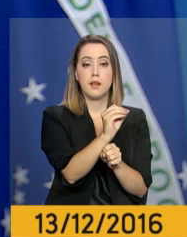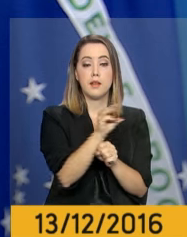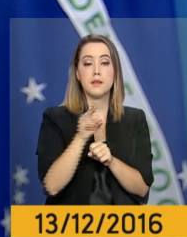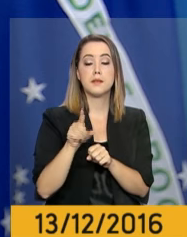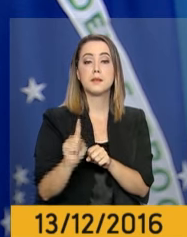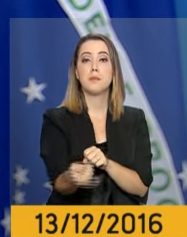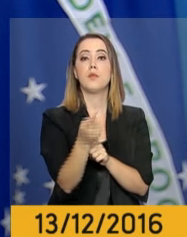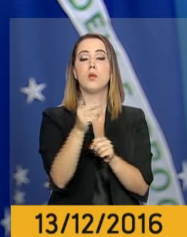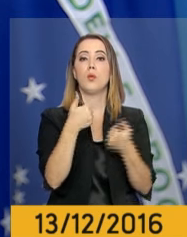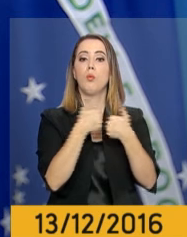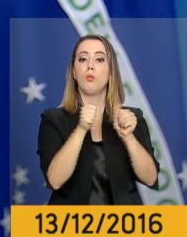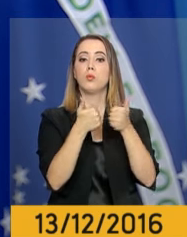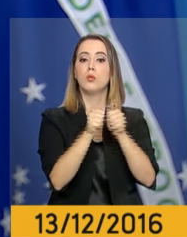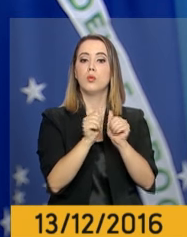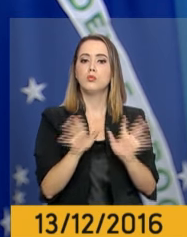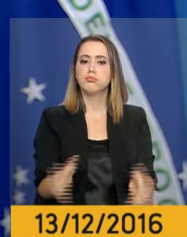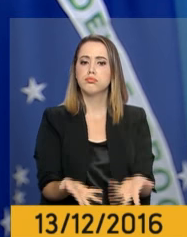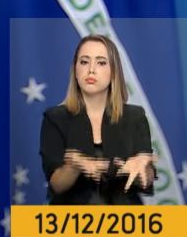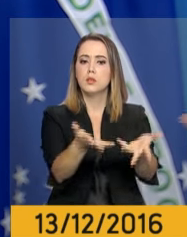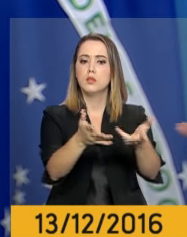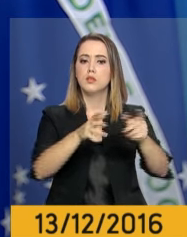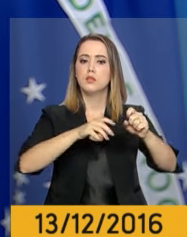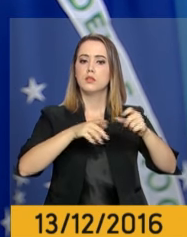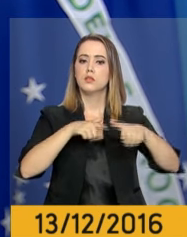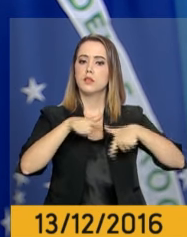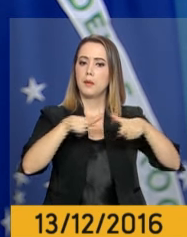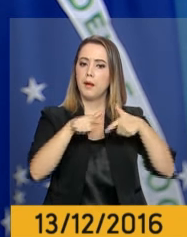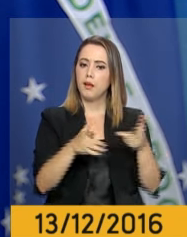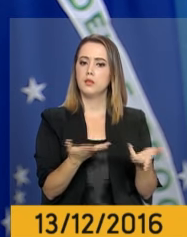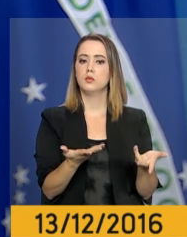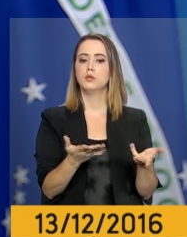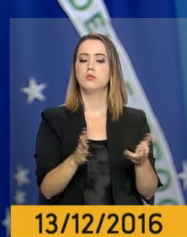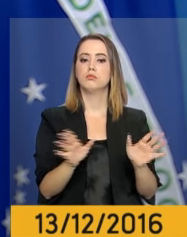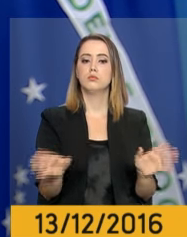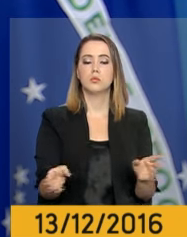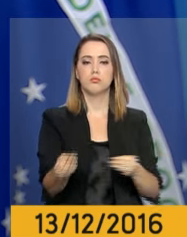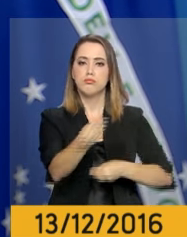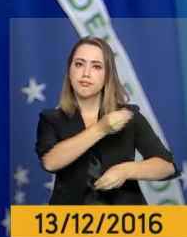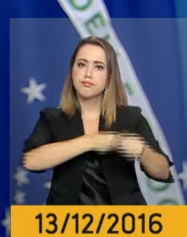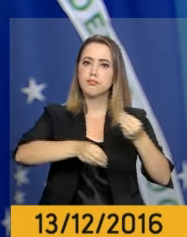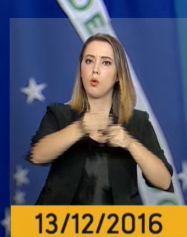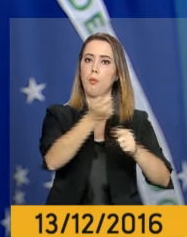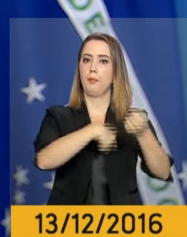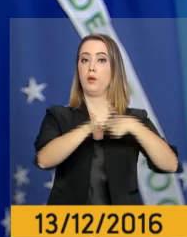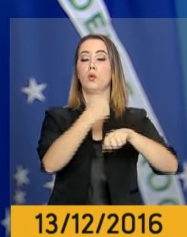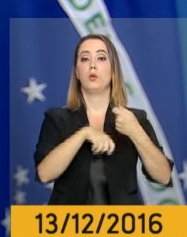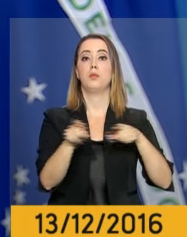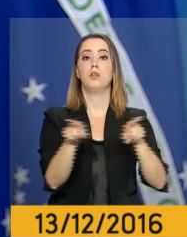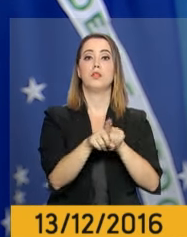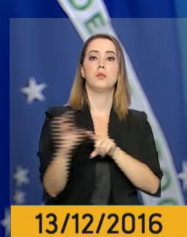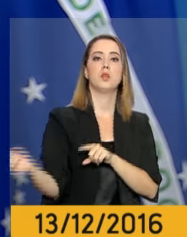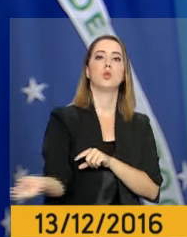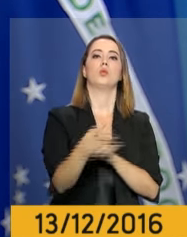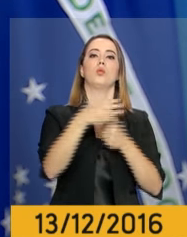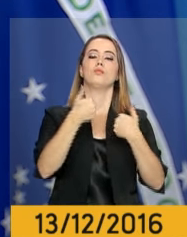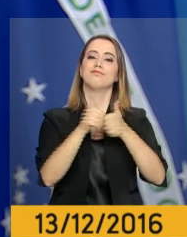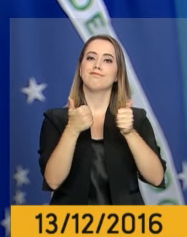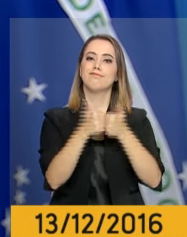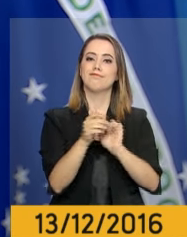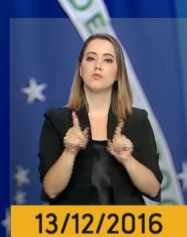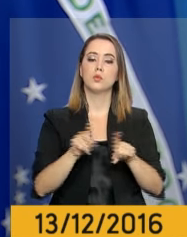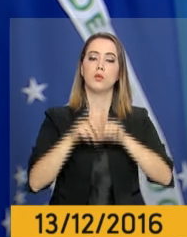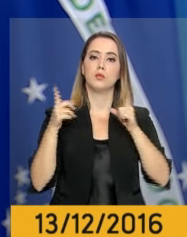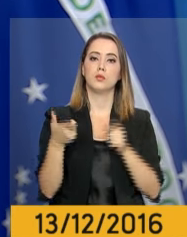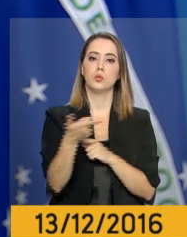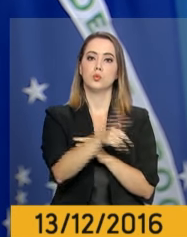Bruno, isto vai gerar emprego, vai movimentar a economia, vai gerar emprego, além de modernizar a frota. De outra